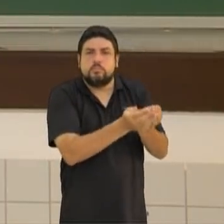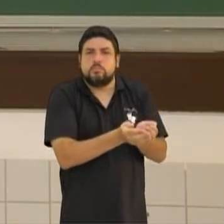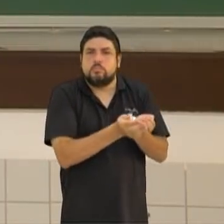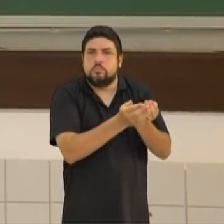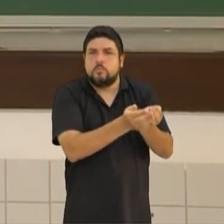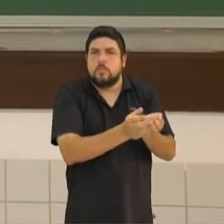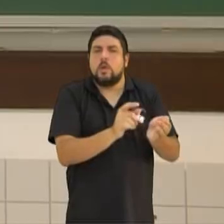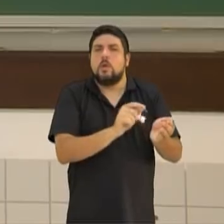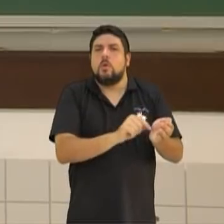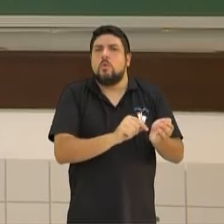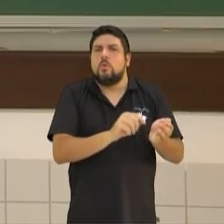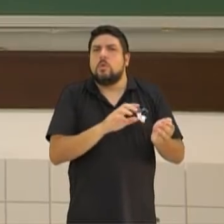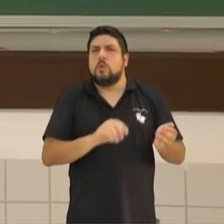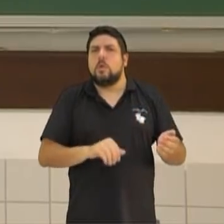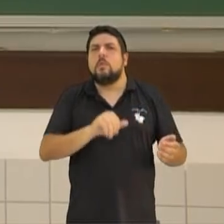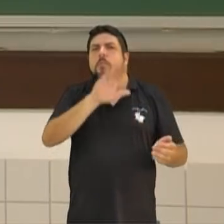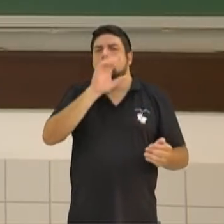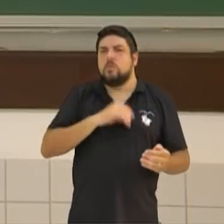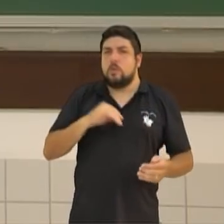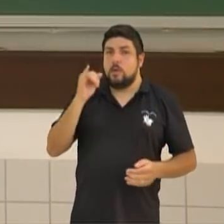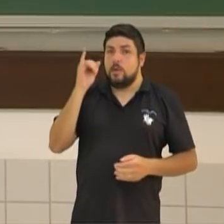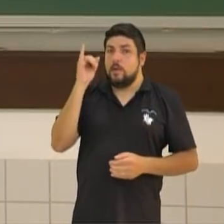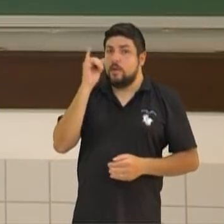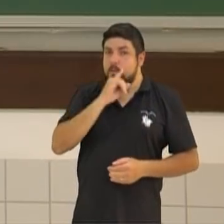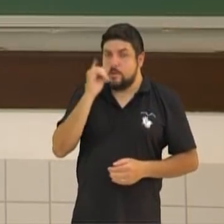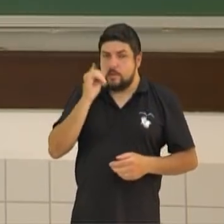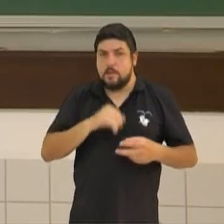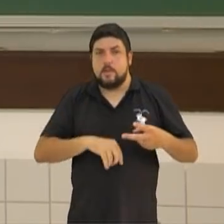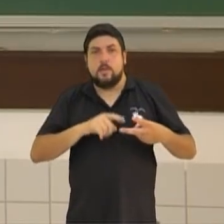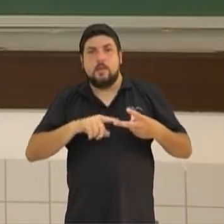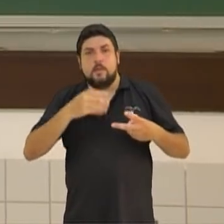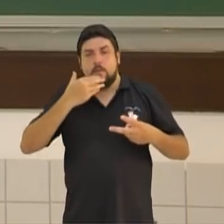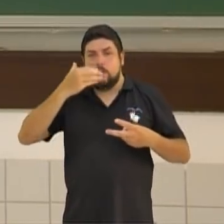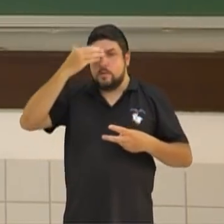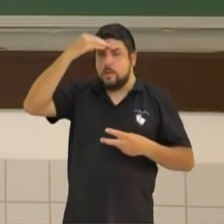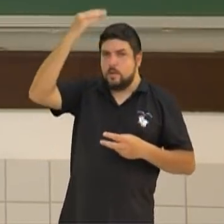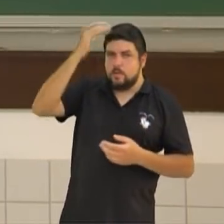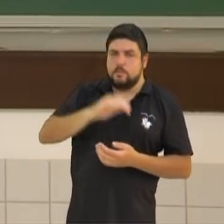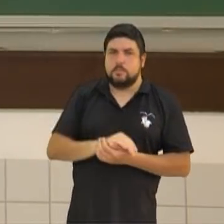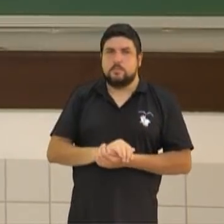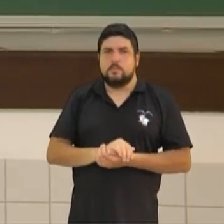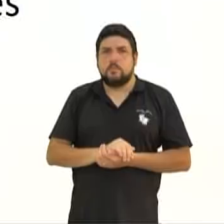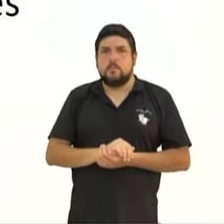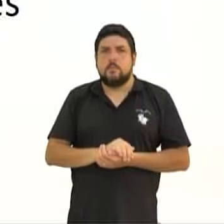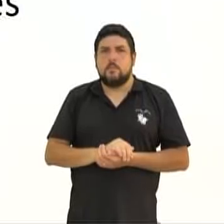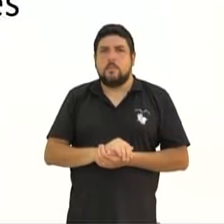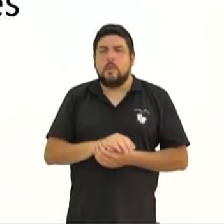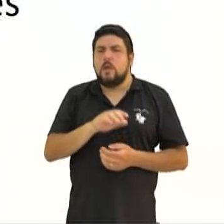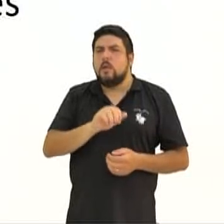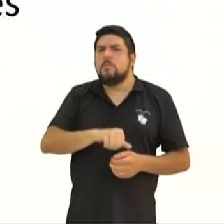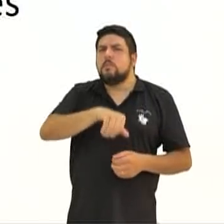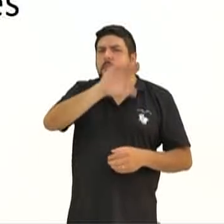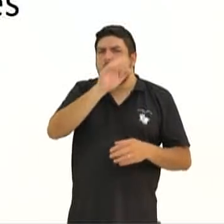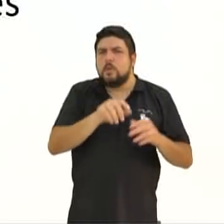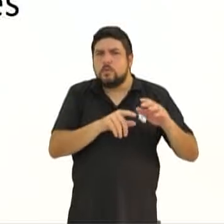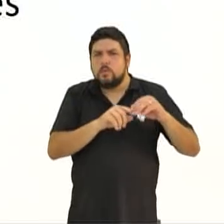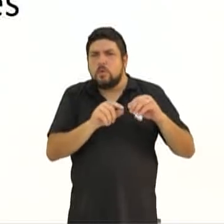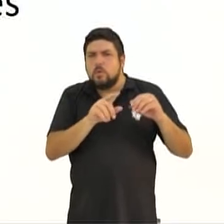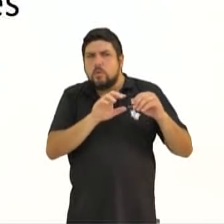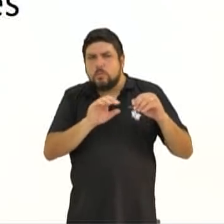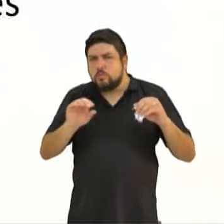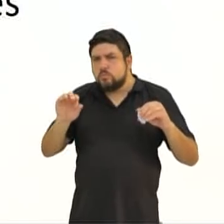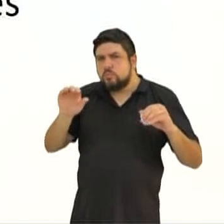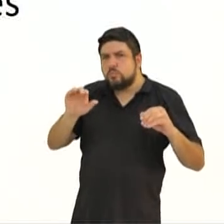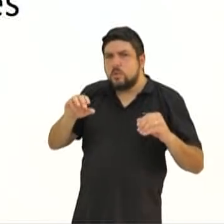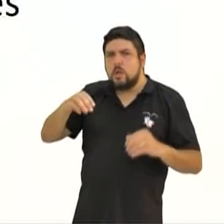mercadores italianos e árabes. E o principal lugar onde aconteceu o comércio pelo mar era o mar Mediterrâneo. Era o